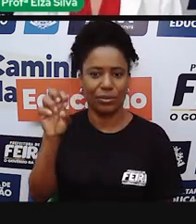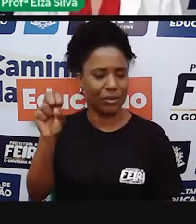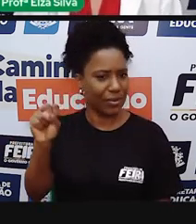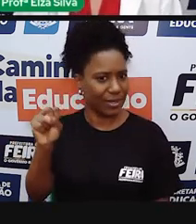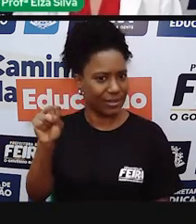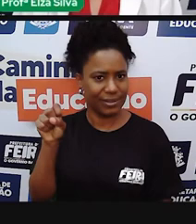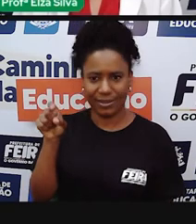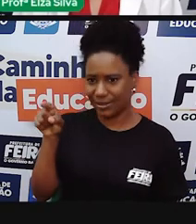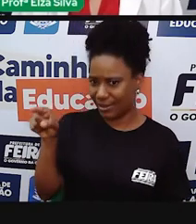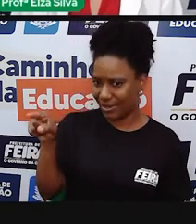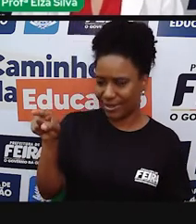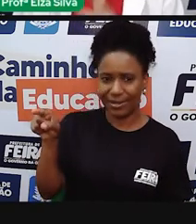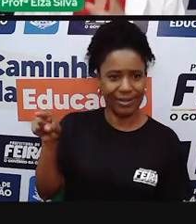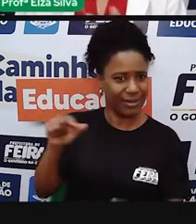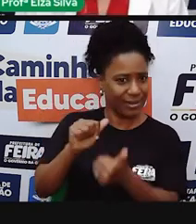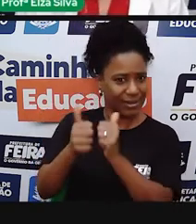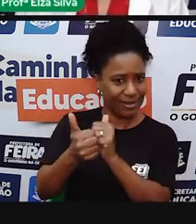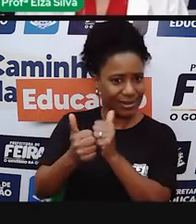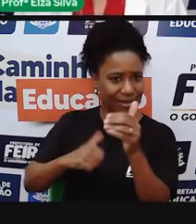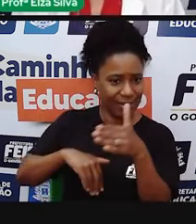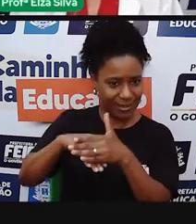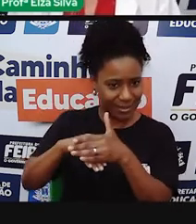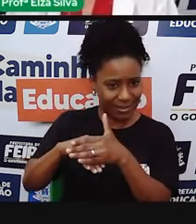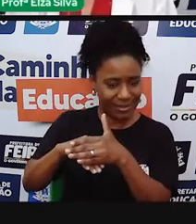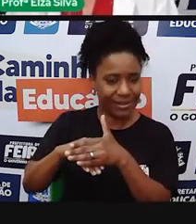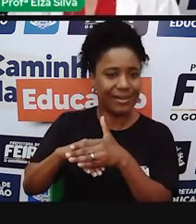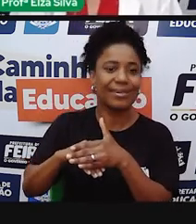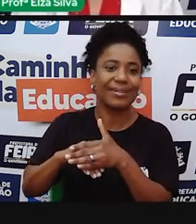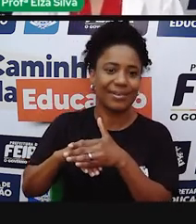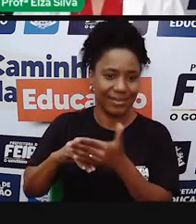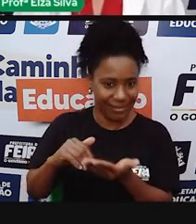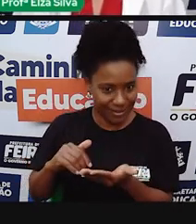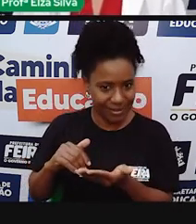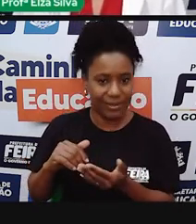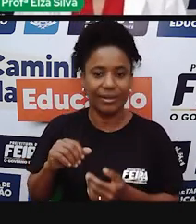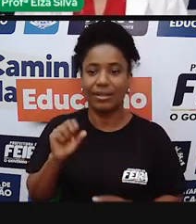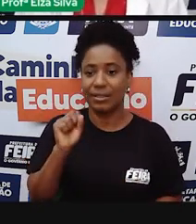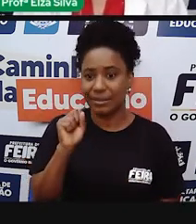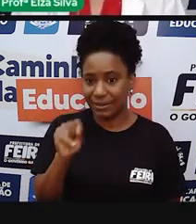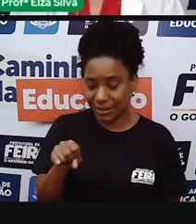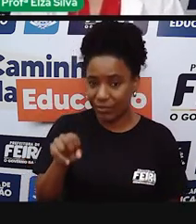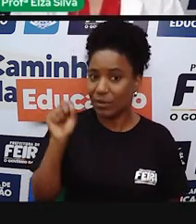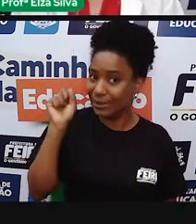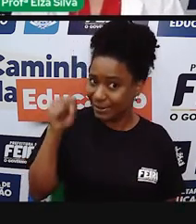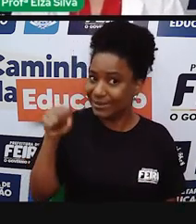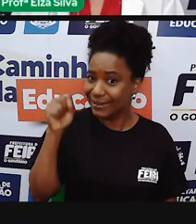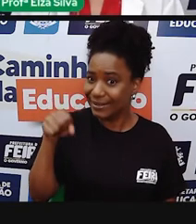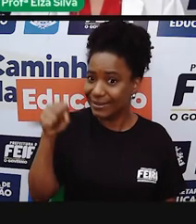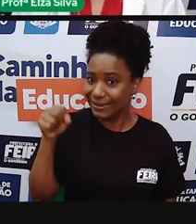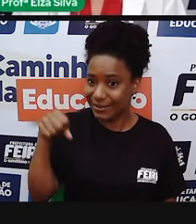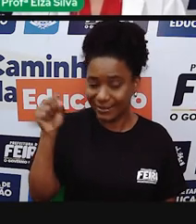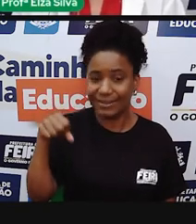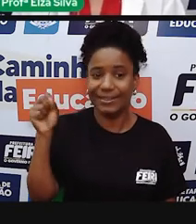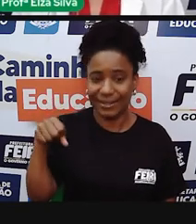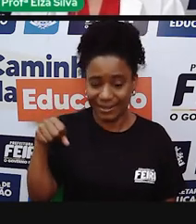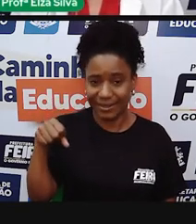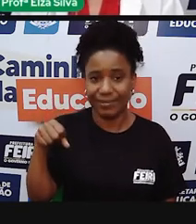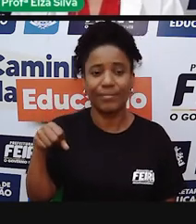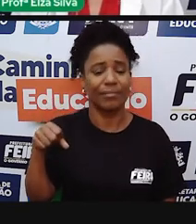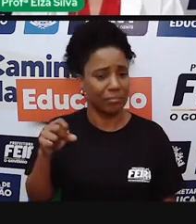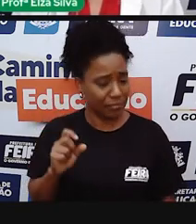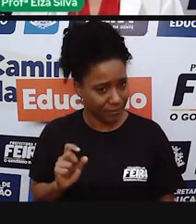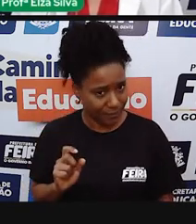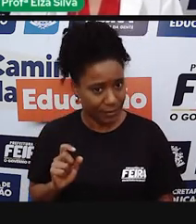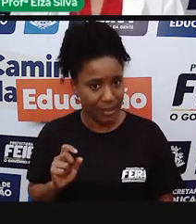joga futebol? Se você for responder de maneira positiva, yes, he does. Se for responder de